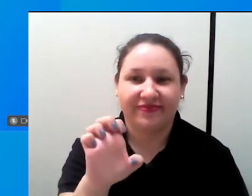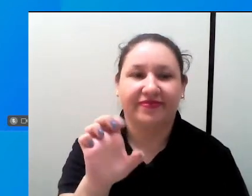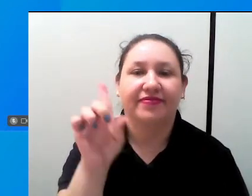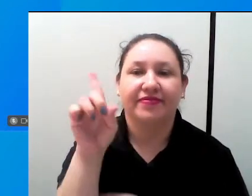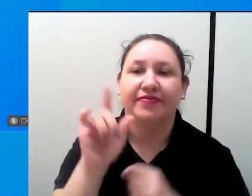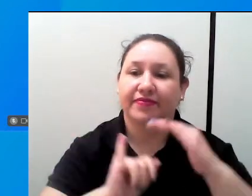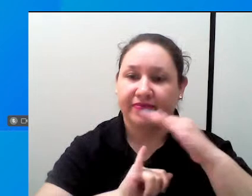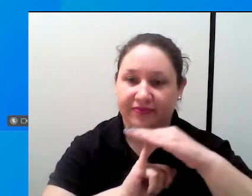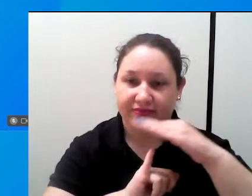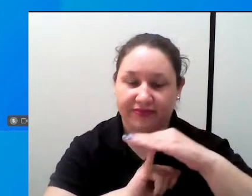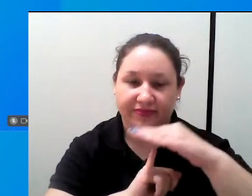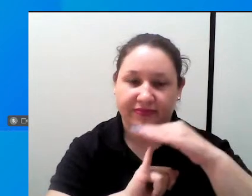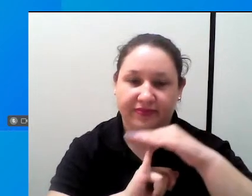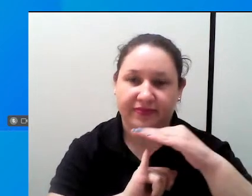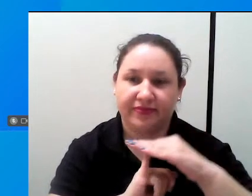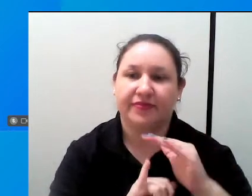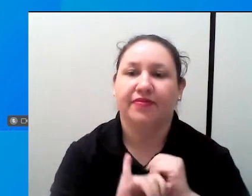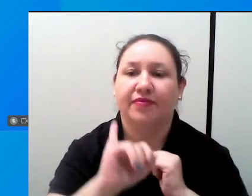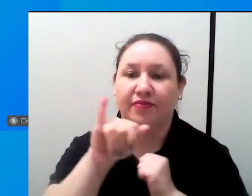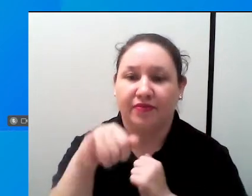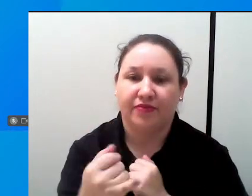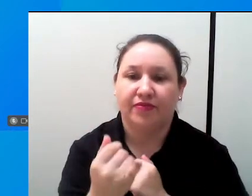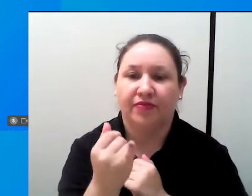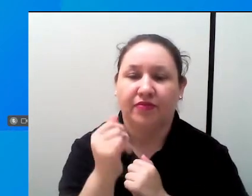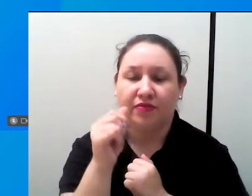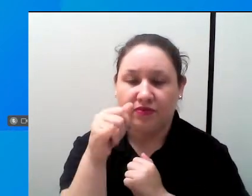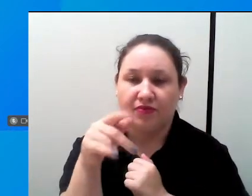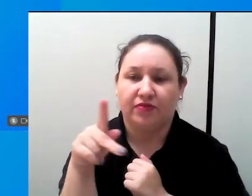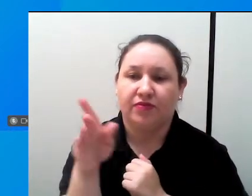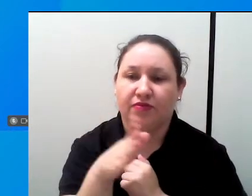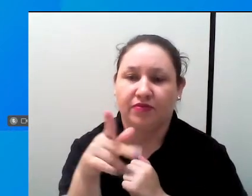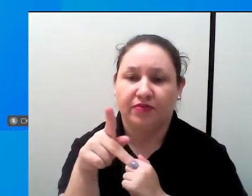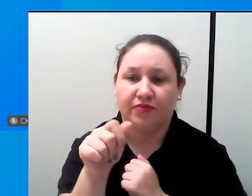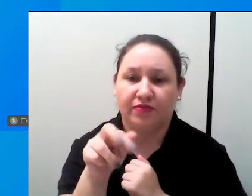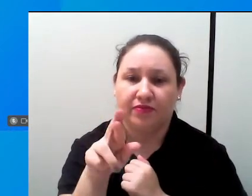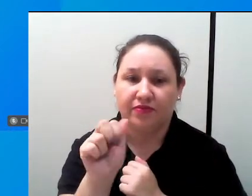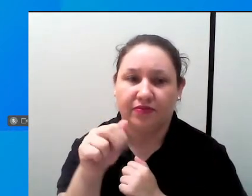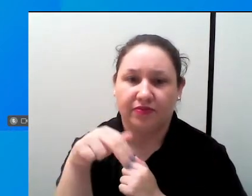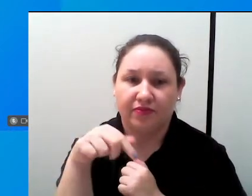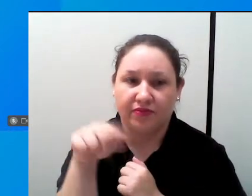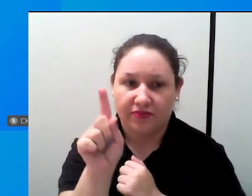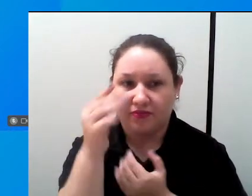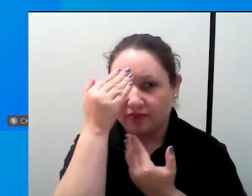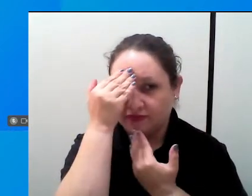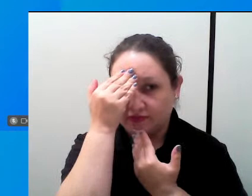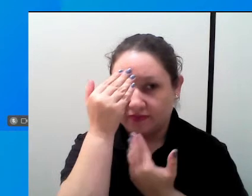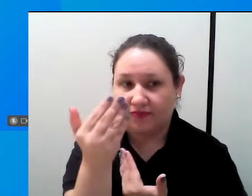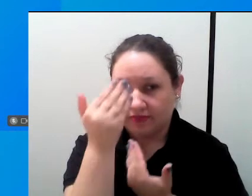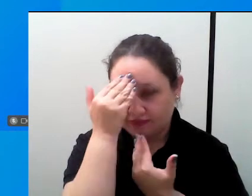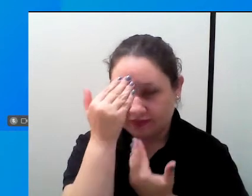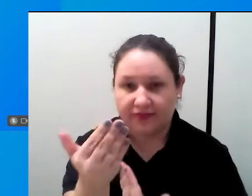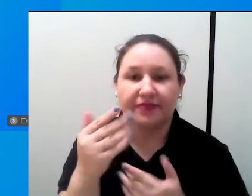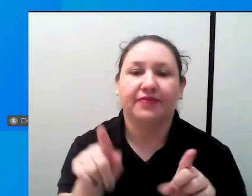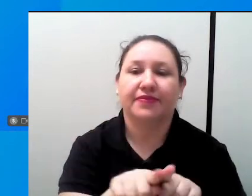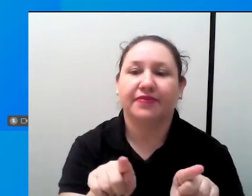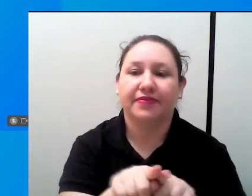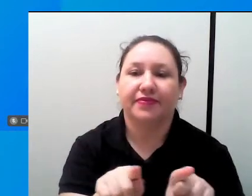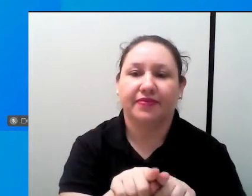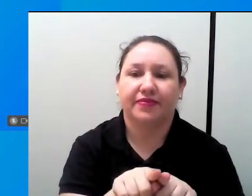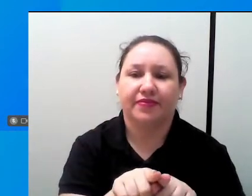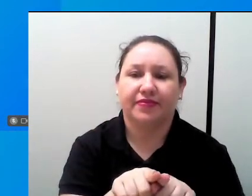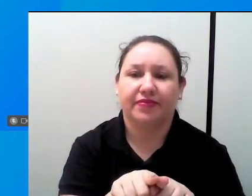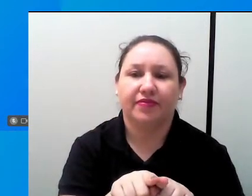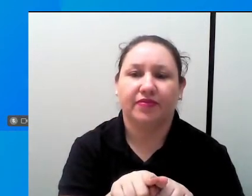Deixar aqui o nosso abraço, a nossa gratidão, nossa querida Cecília Ugaldi, que nos presenteou mais uma vez aqui na abertura desse